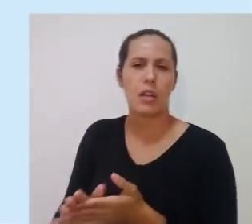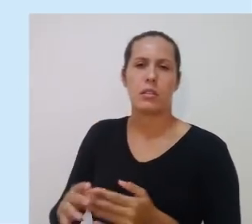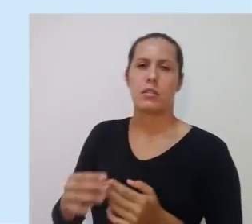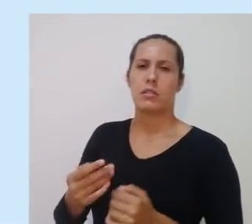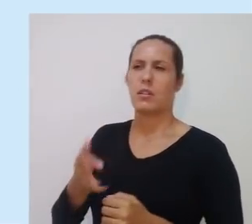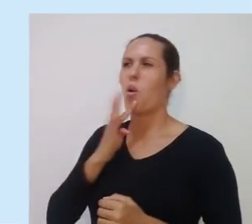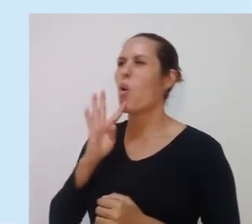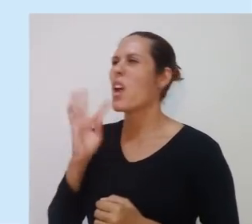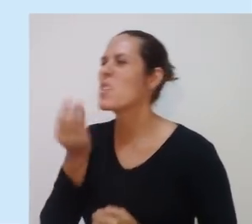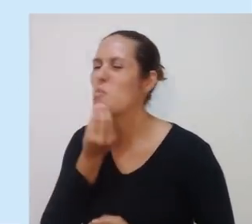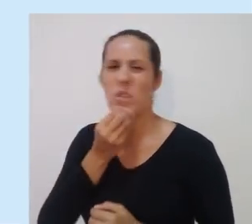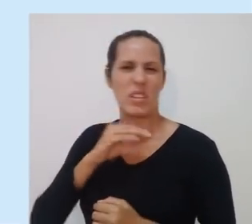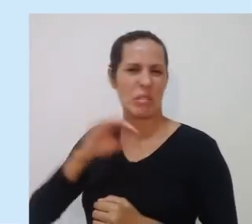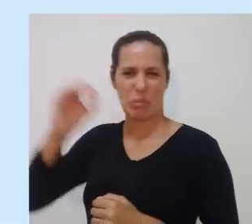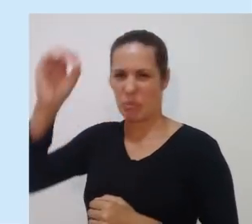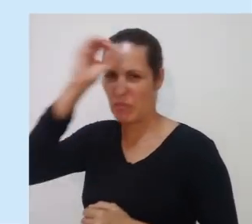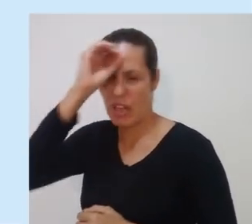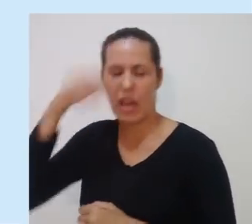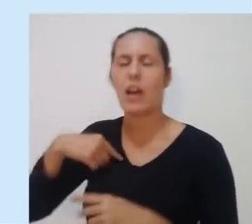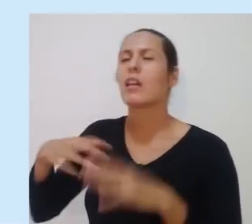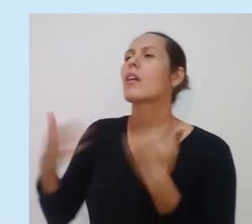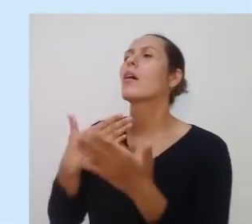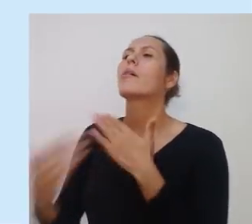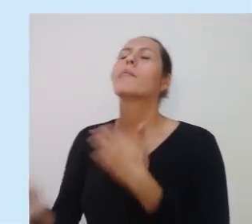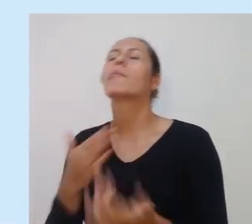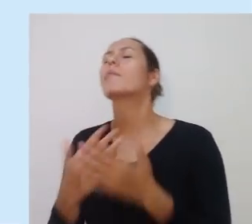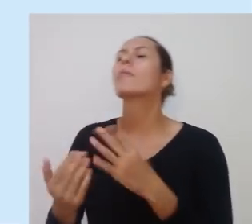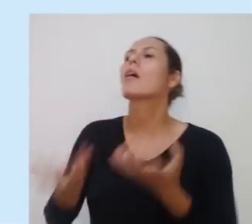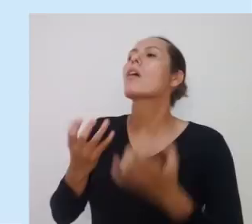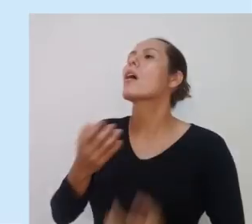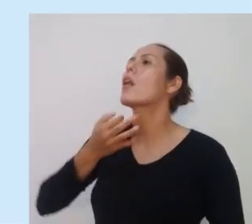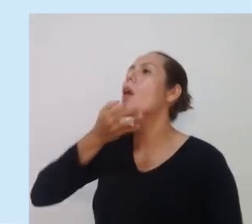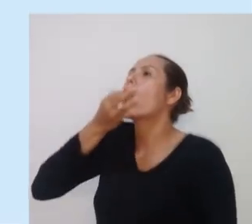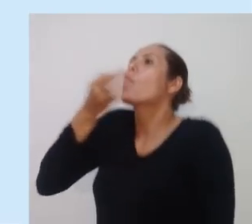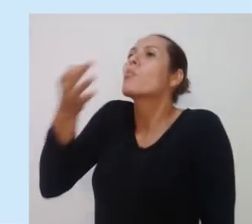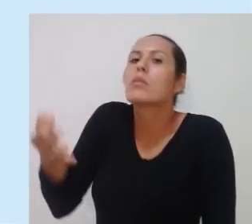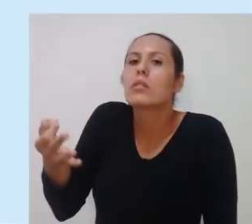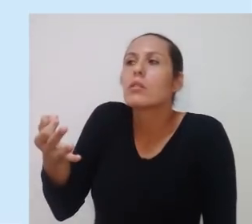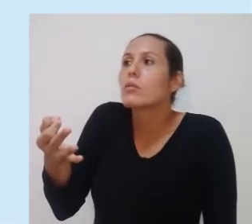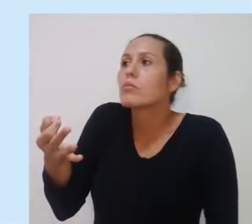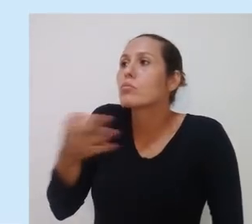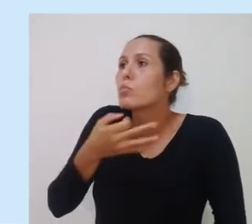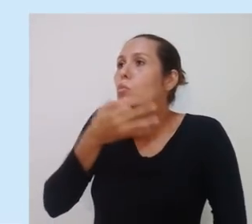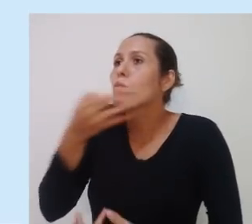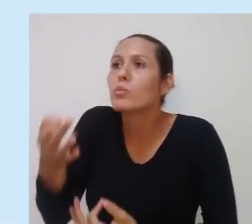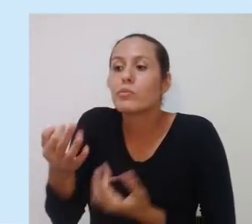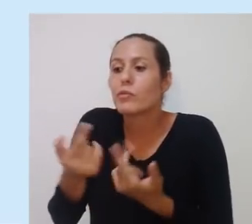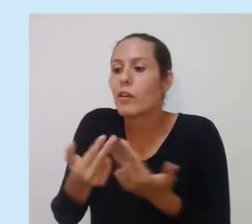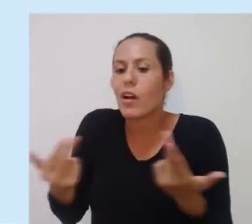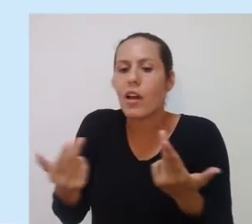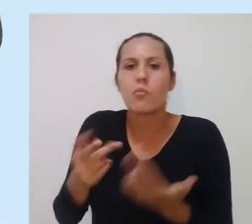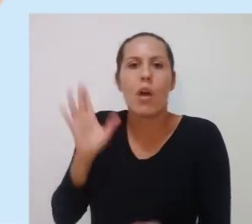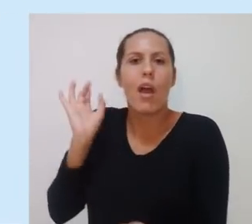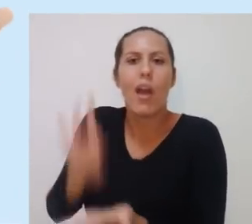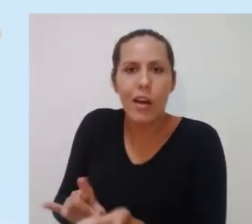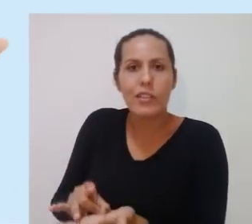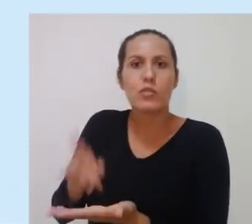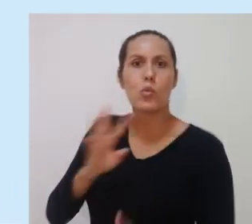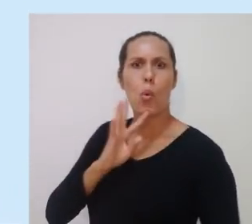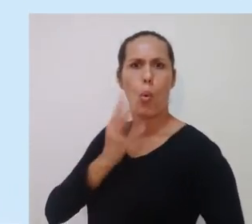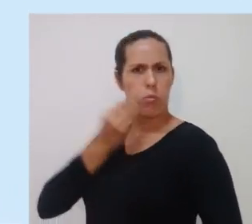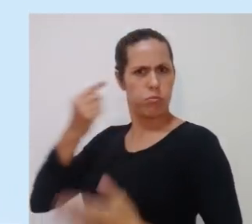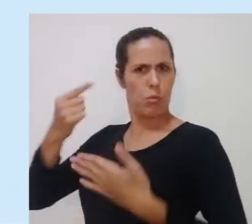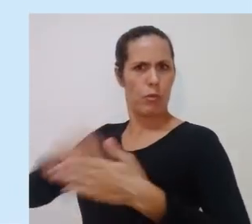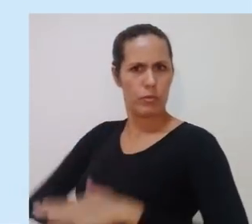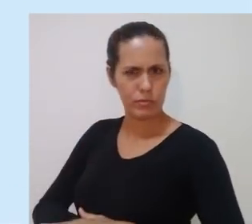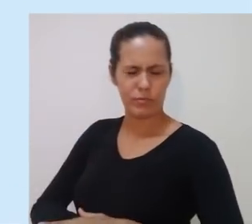não leram nada sobre o assunto, que não ouviram falar, que não assistiram a um vídeo, querendo dizer coisas